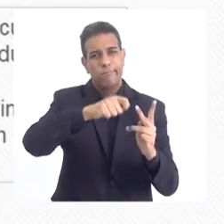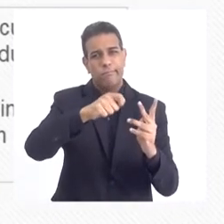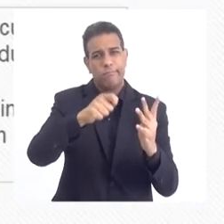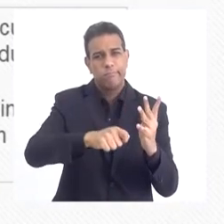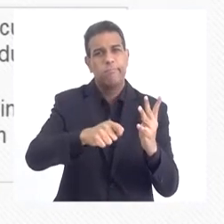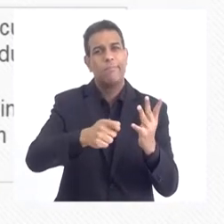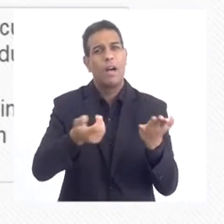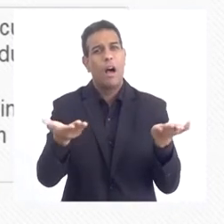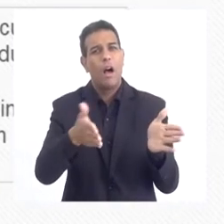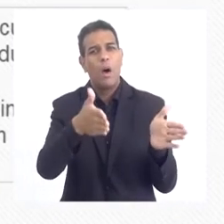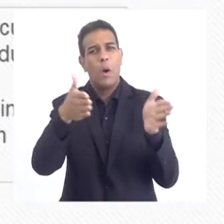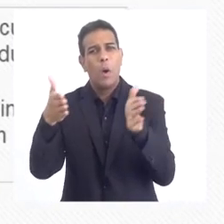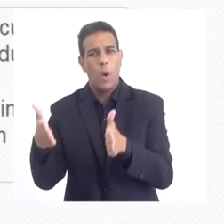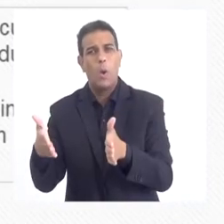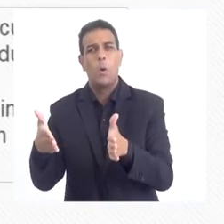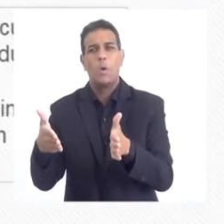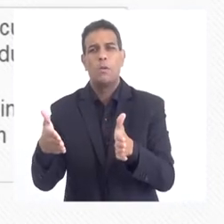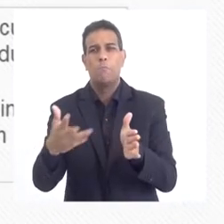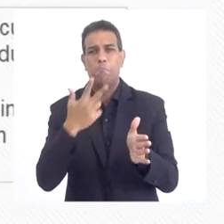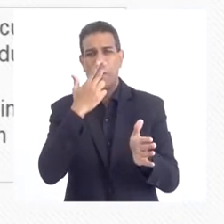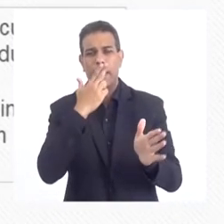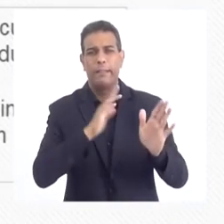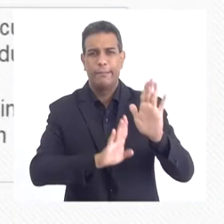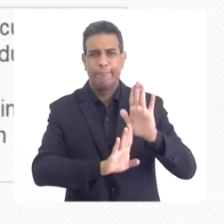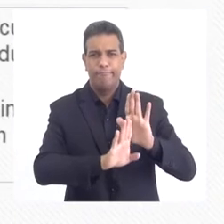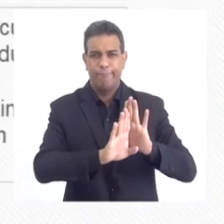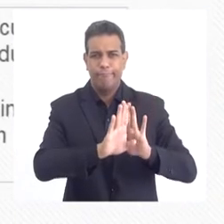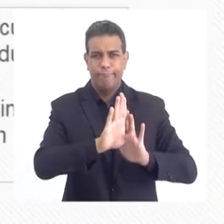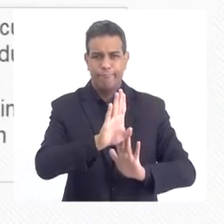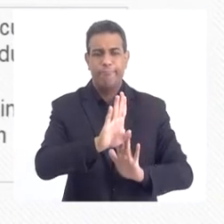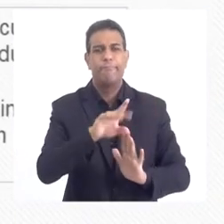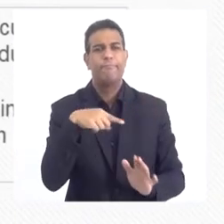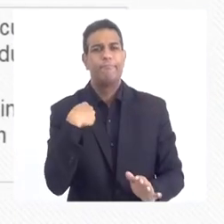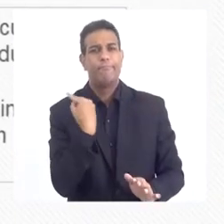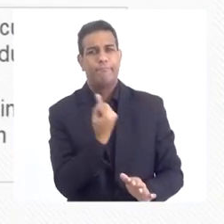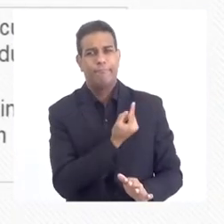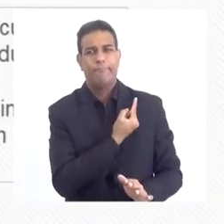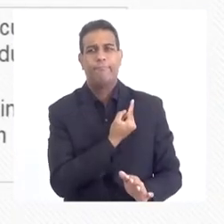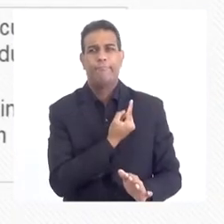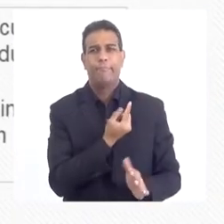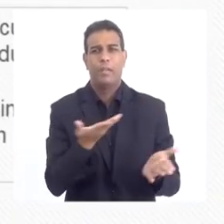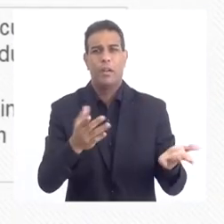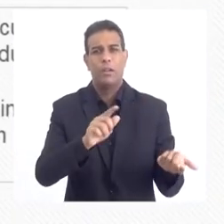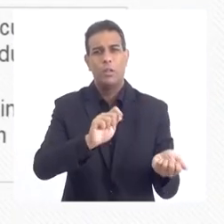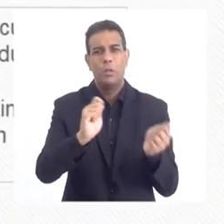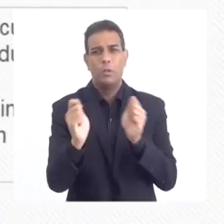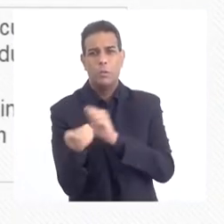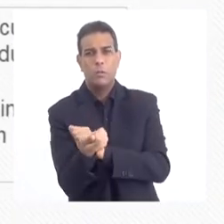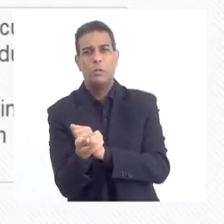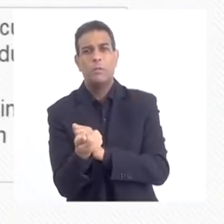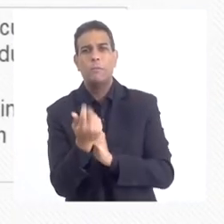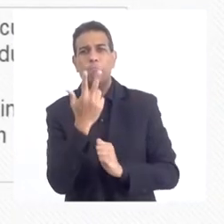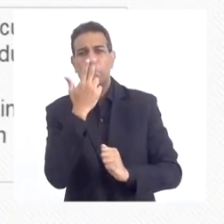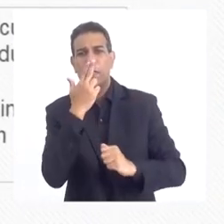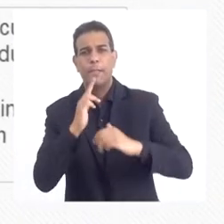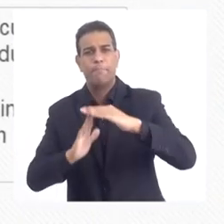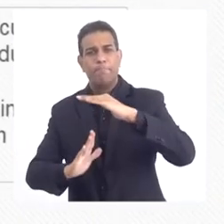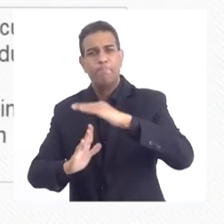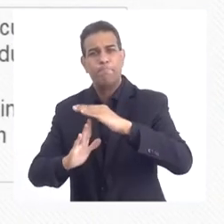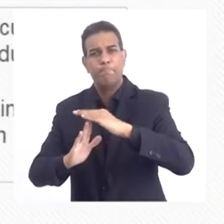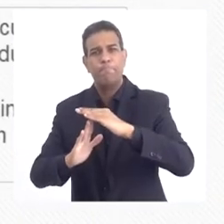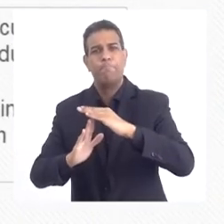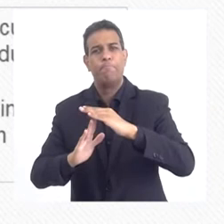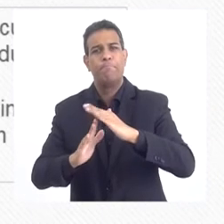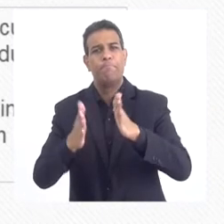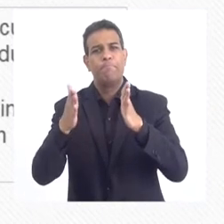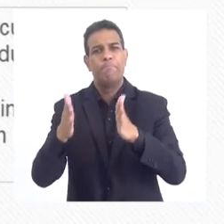Como a receita subiu significativamente, nós passamos a ficar enquadrado dentro do limite